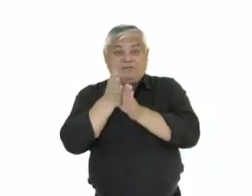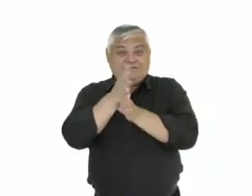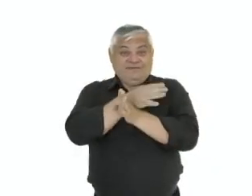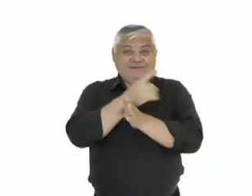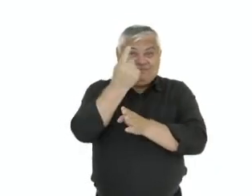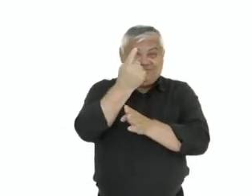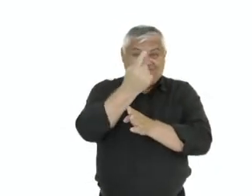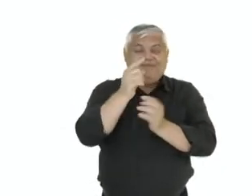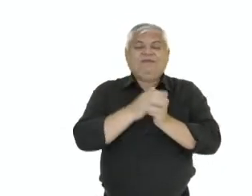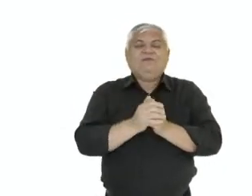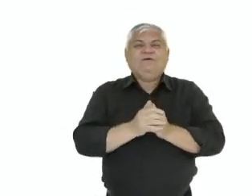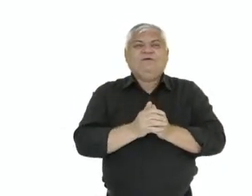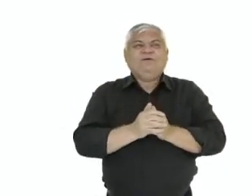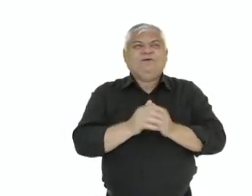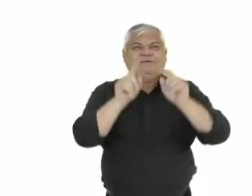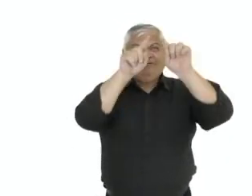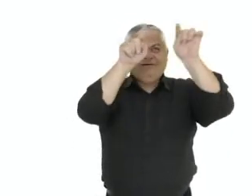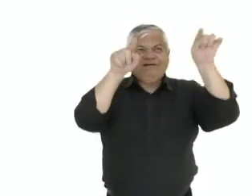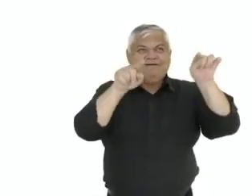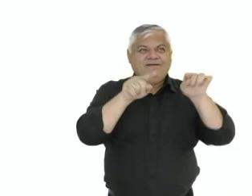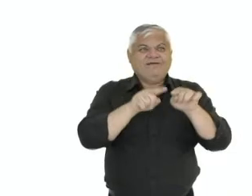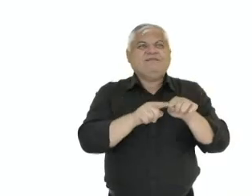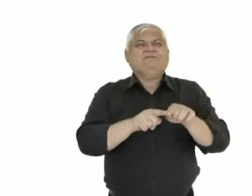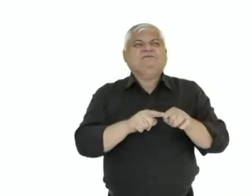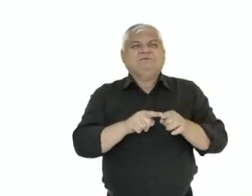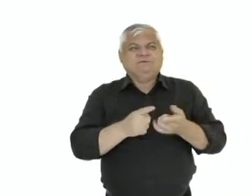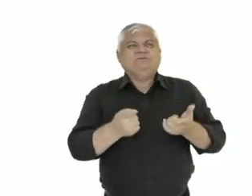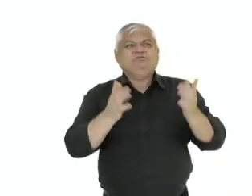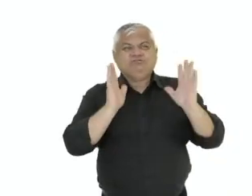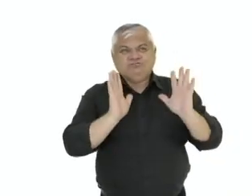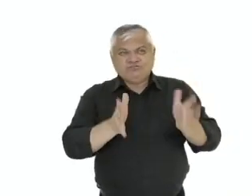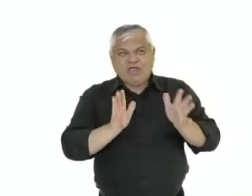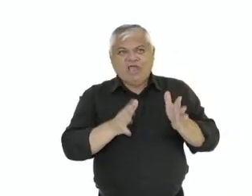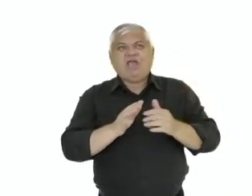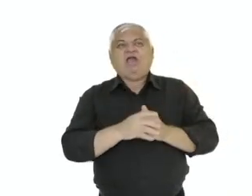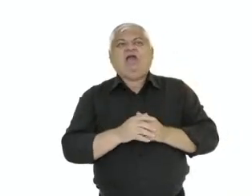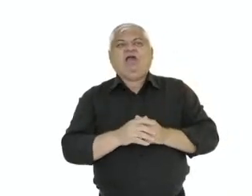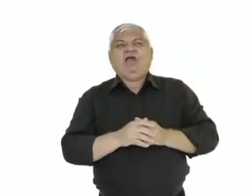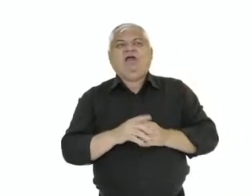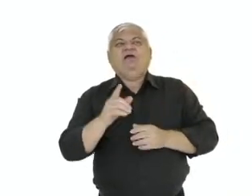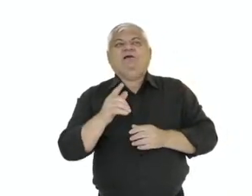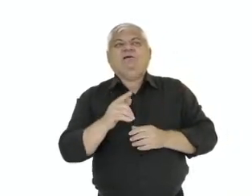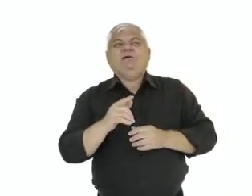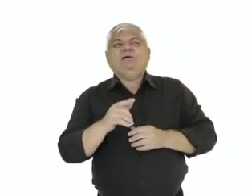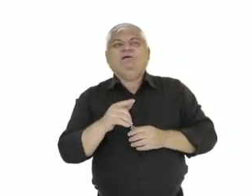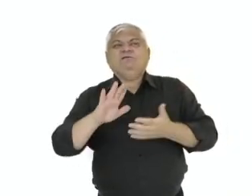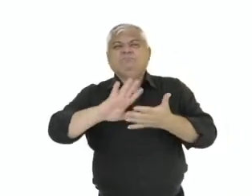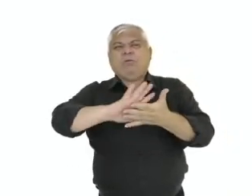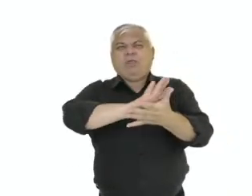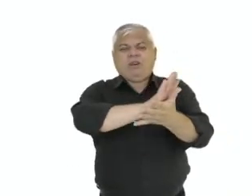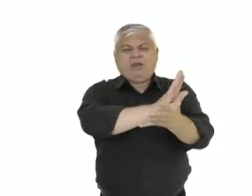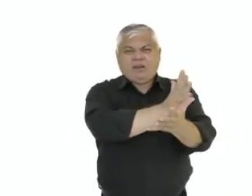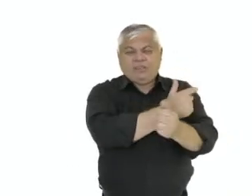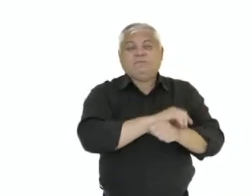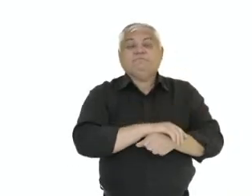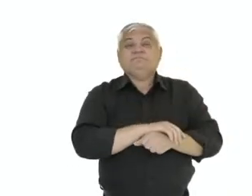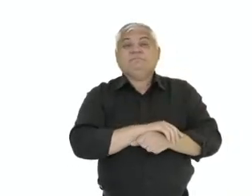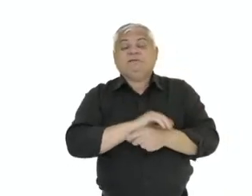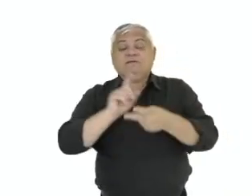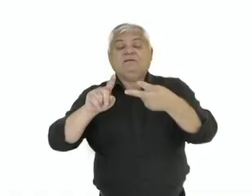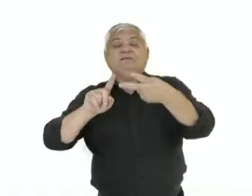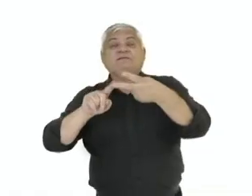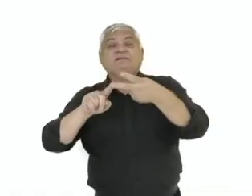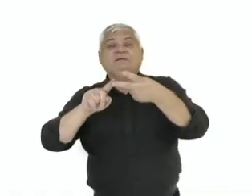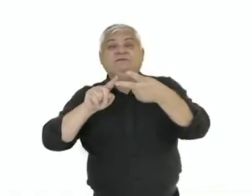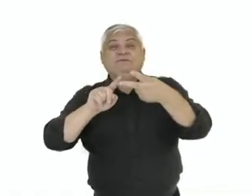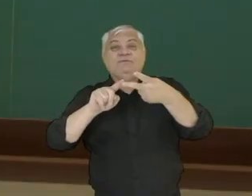tela mostrando para você a barragem com o rejeito da mineração contido. E aqui do lado direito da imagem, se